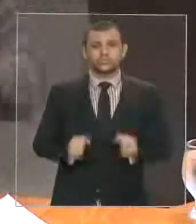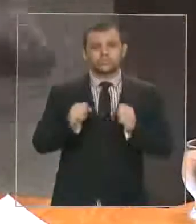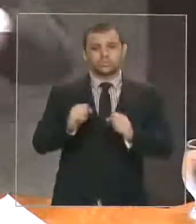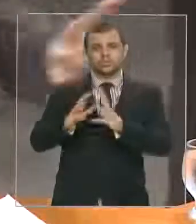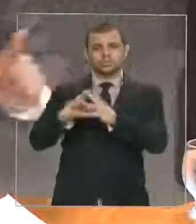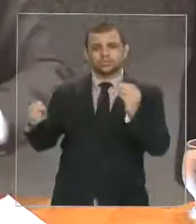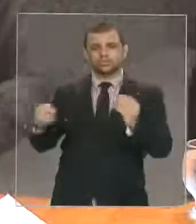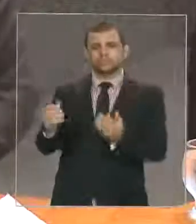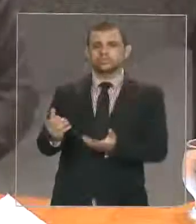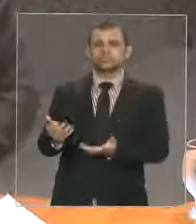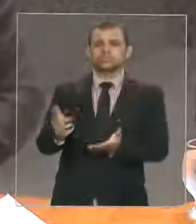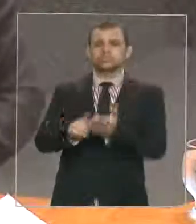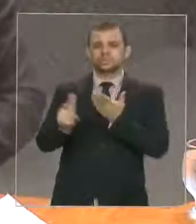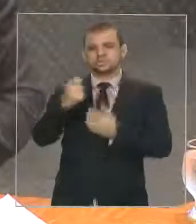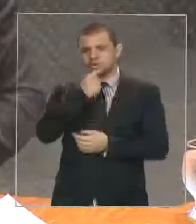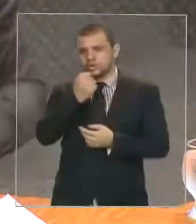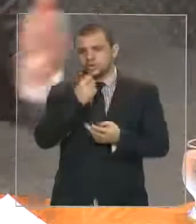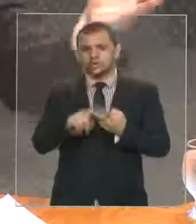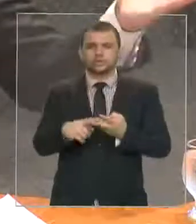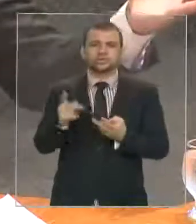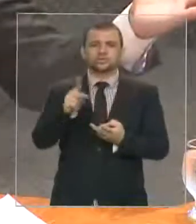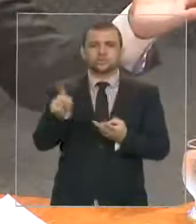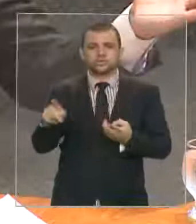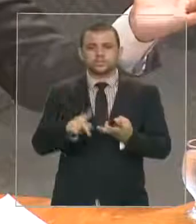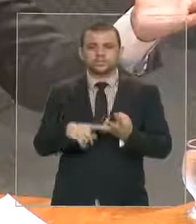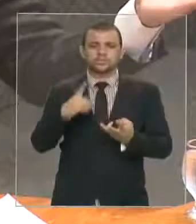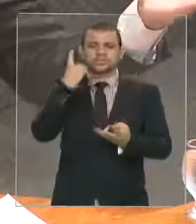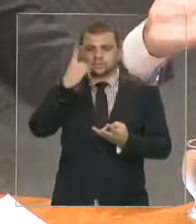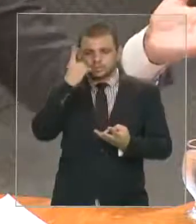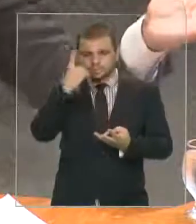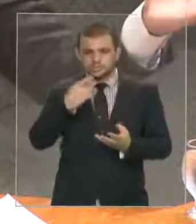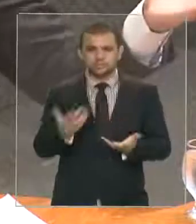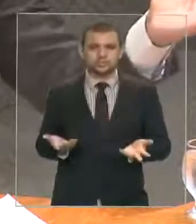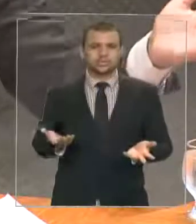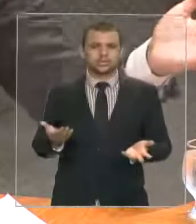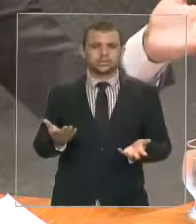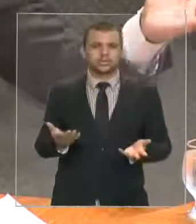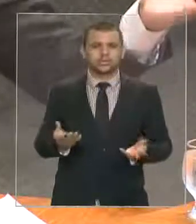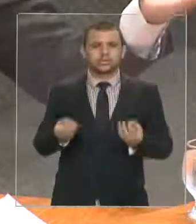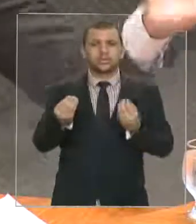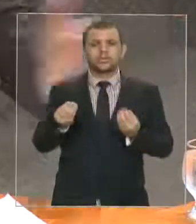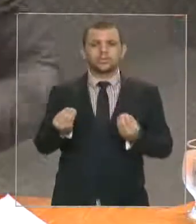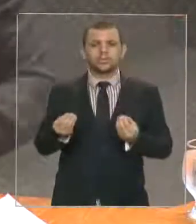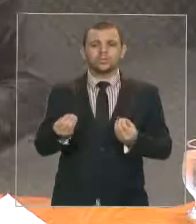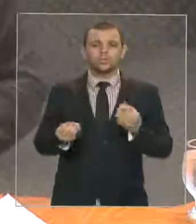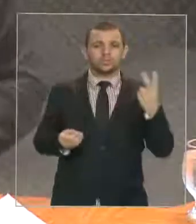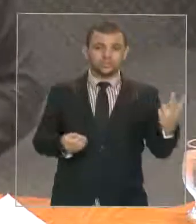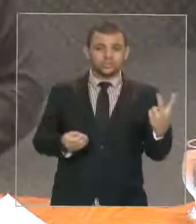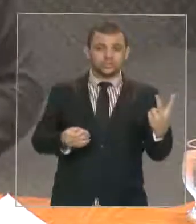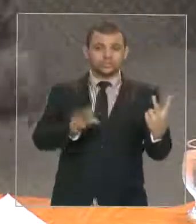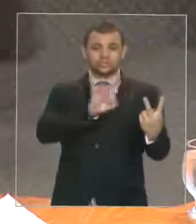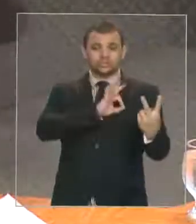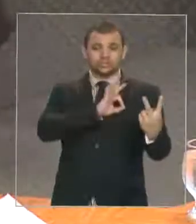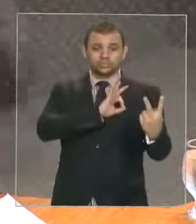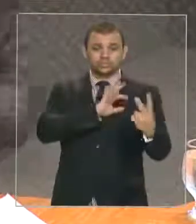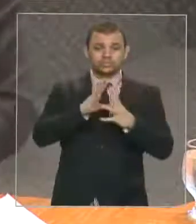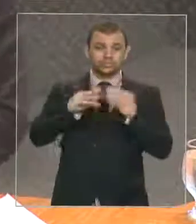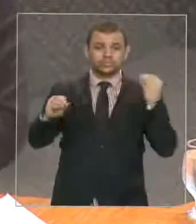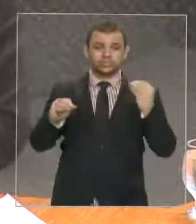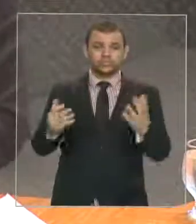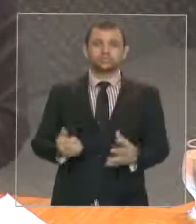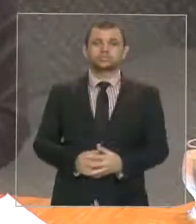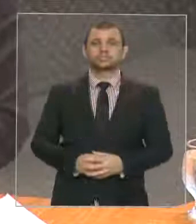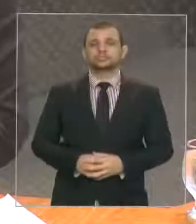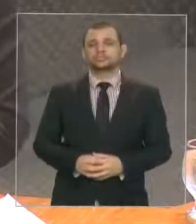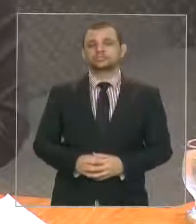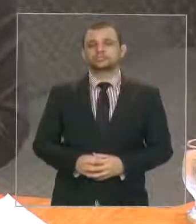professor, pode sumir deputado. É um absurdo. Dois policiais desaparecidos. Voltando à